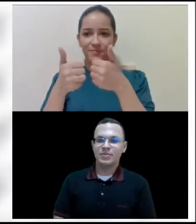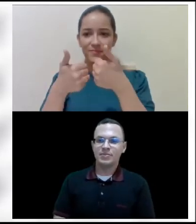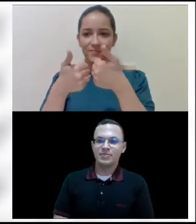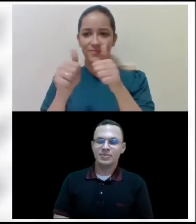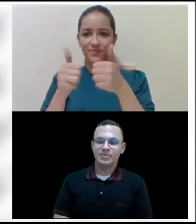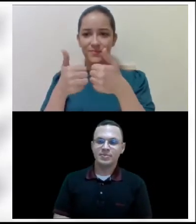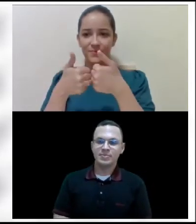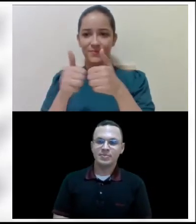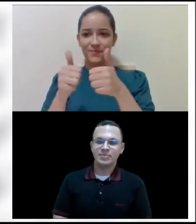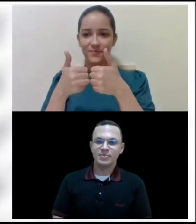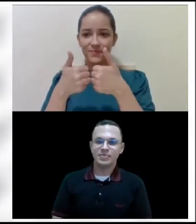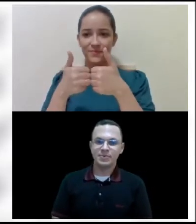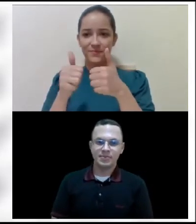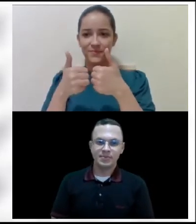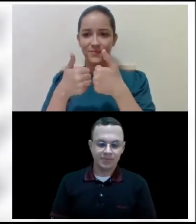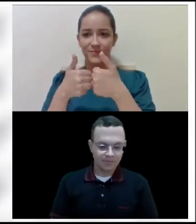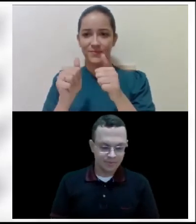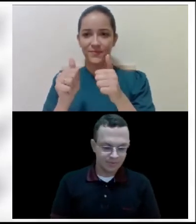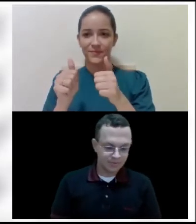Ônibus.